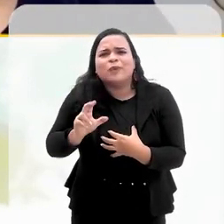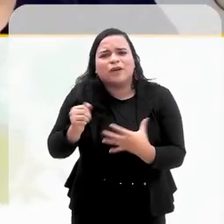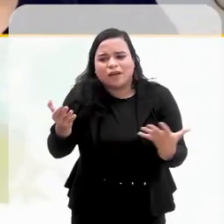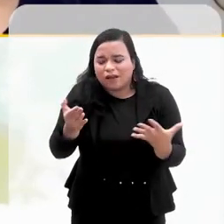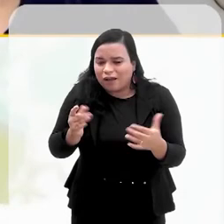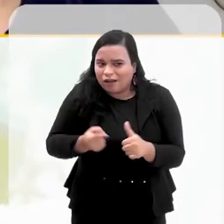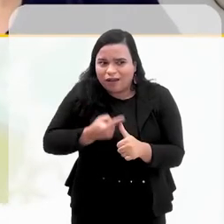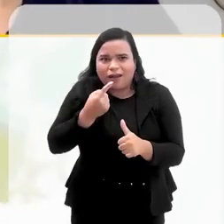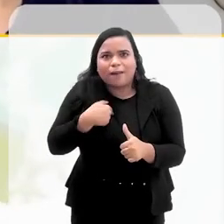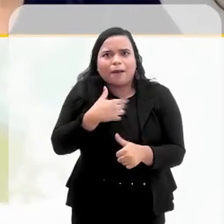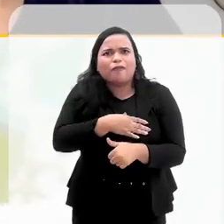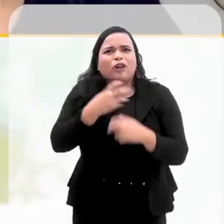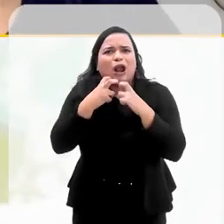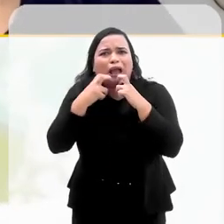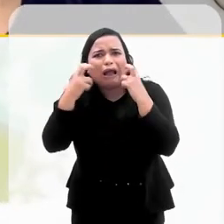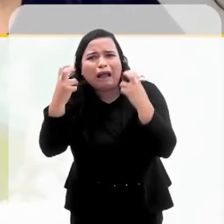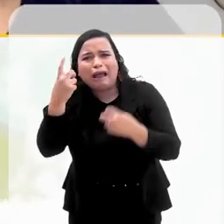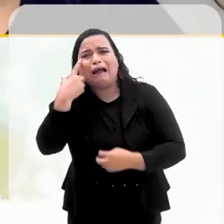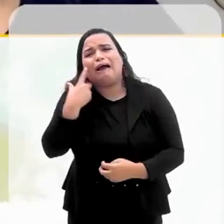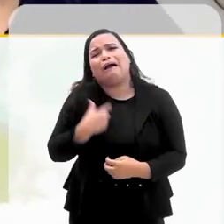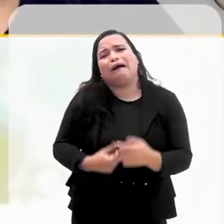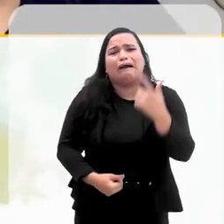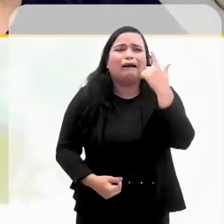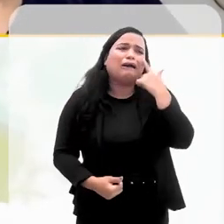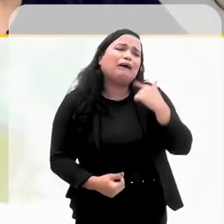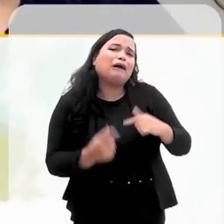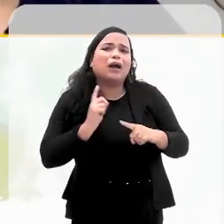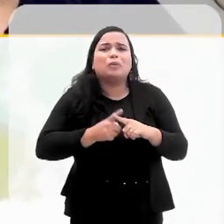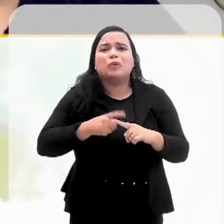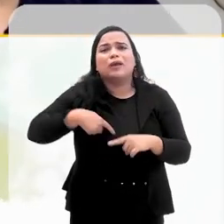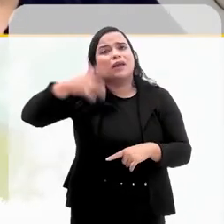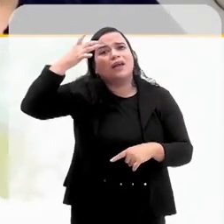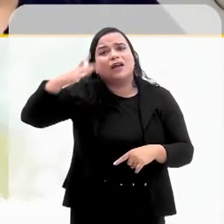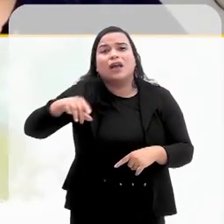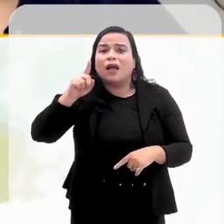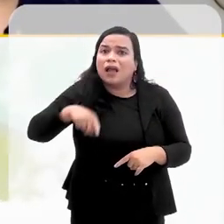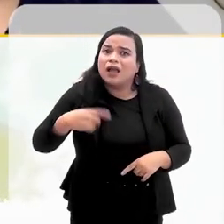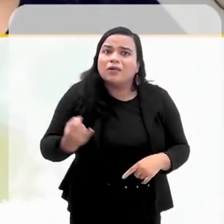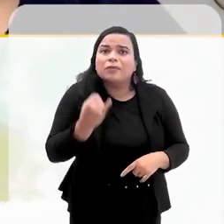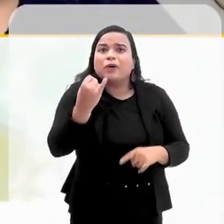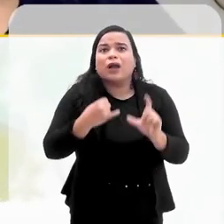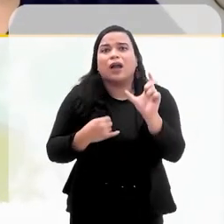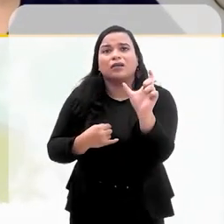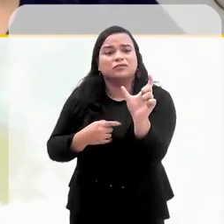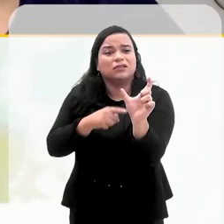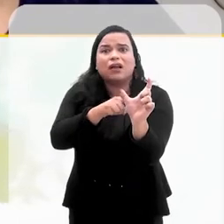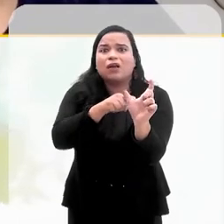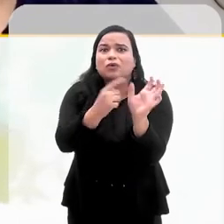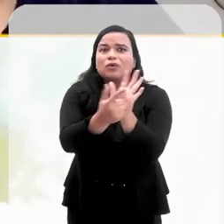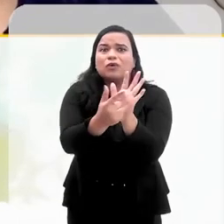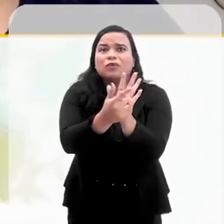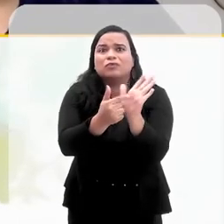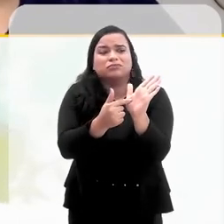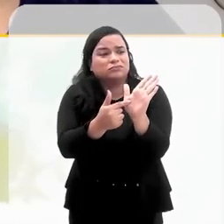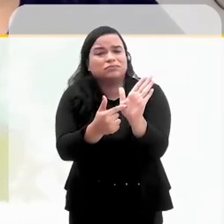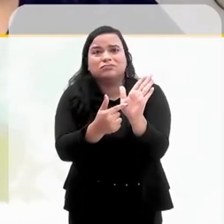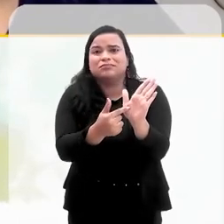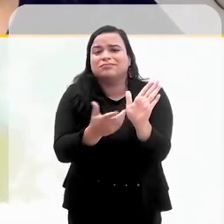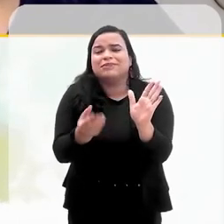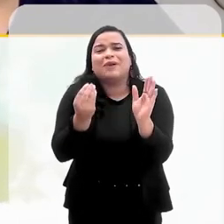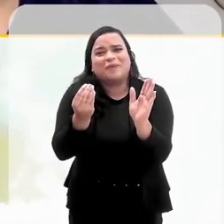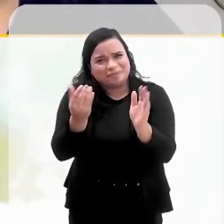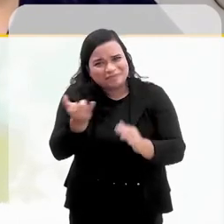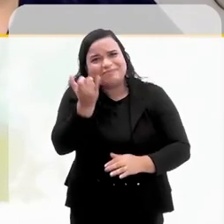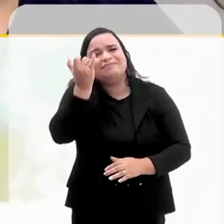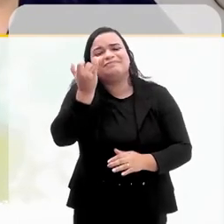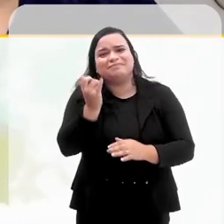cartão. Um cartão. Como, quanto é importante a comunicação. A Quanto é comunicação. importante. Eu não A posso deixar de te comunicação.